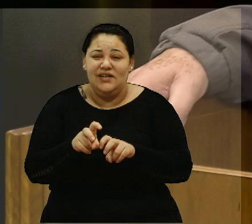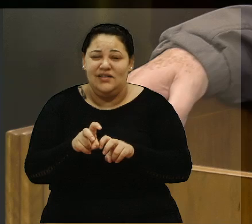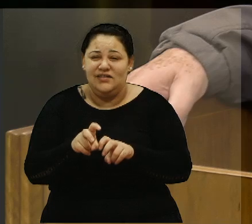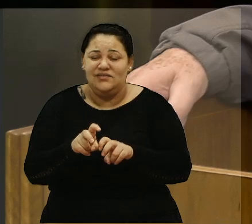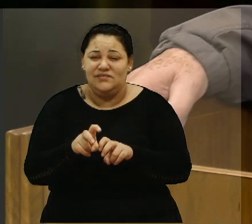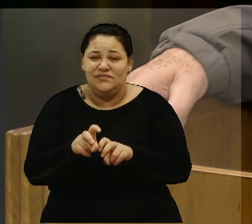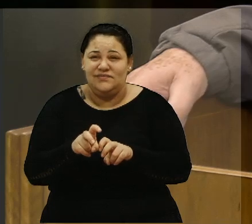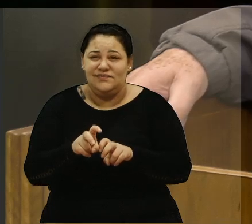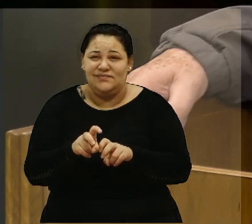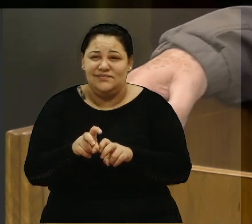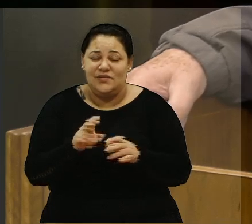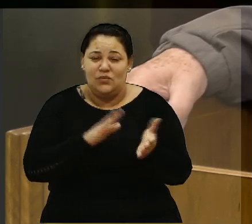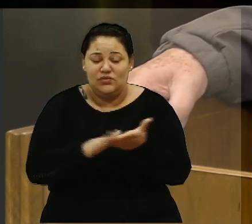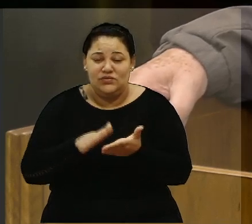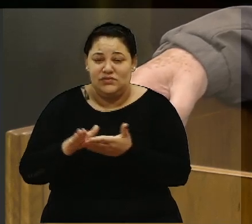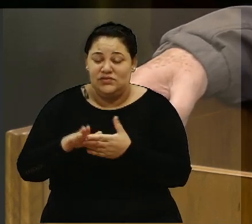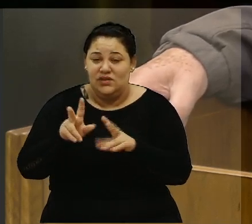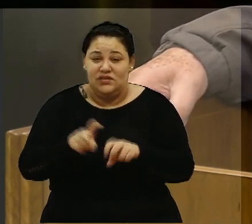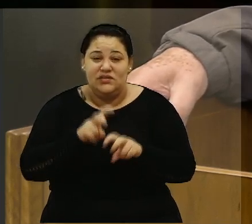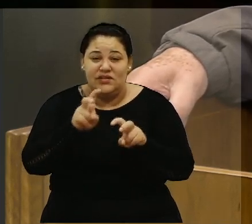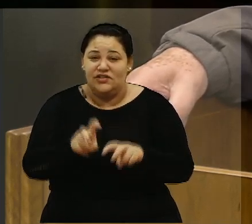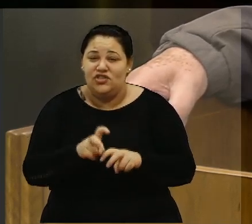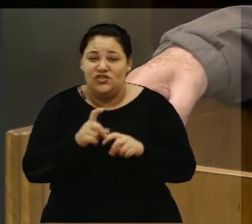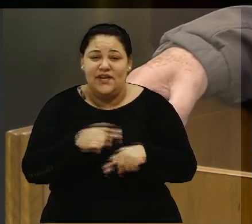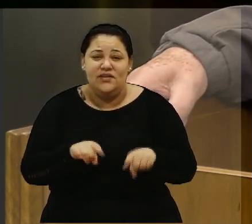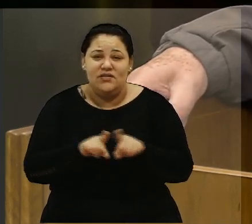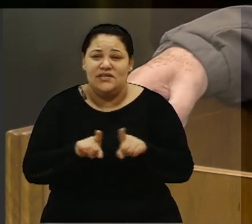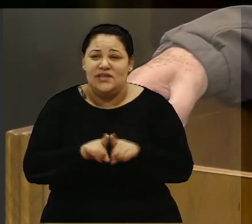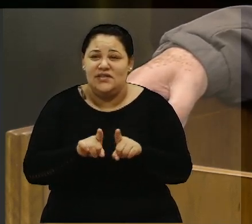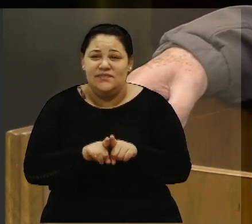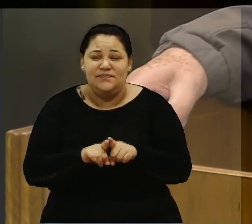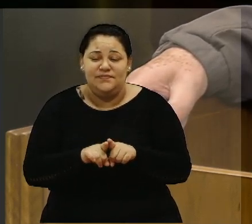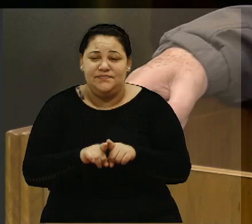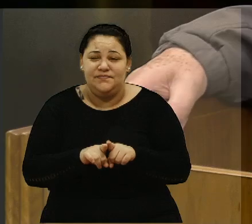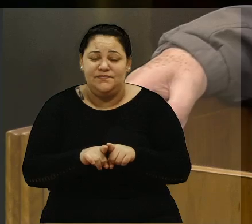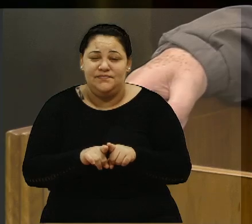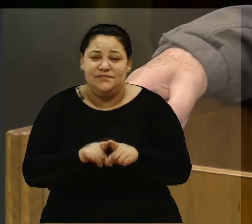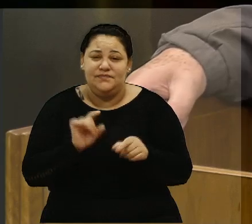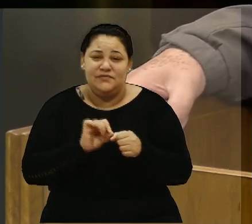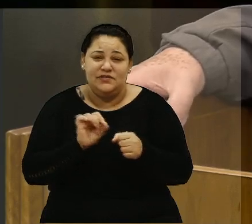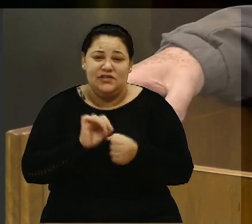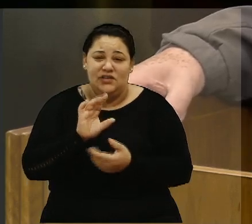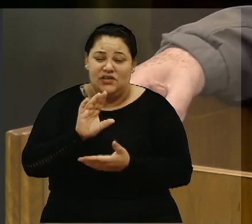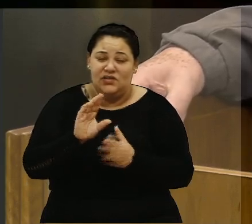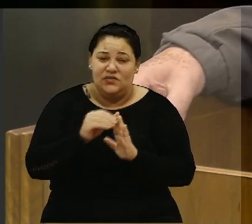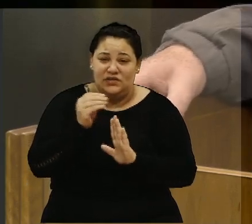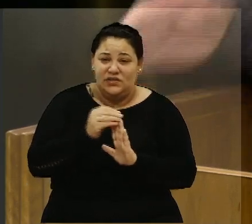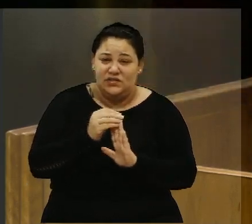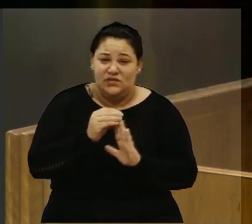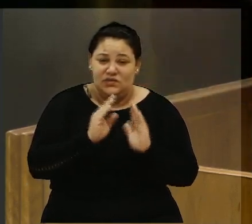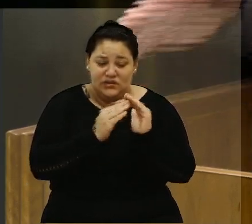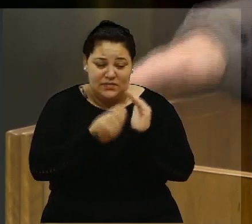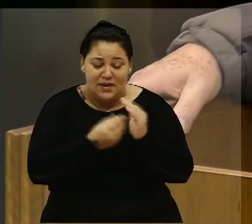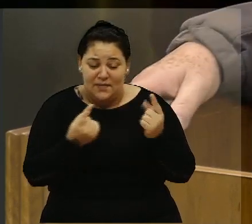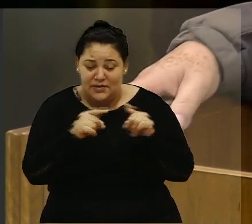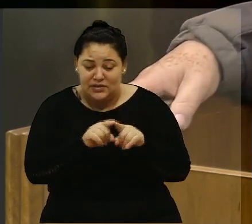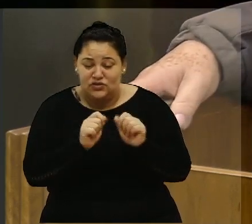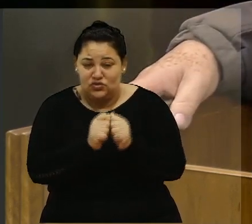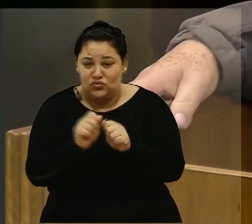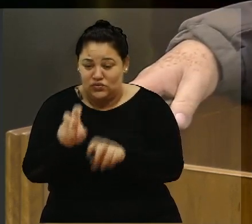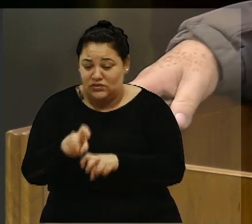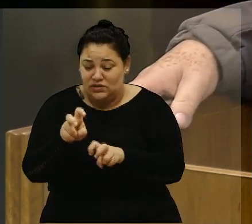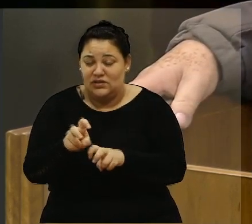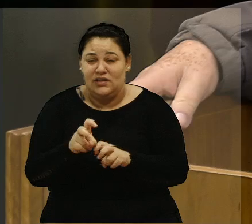de produção agrícola pode ser exercida? O SAMAI tem que ser parceiro, junto com a Secretaria da